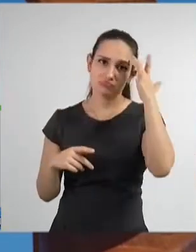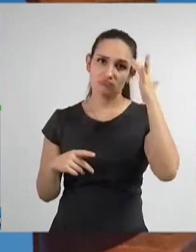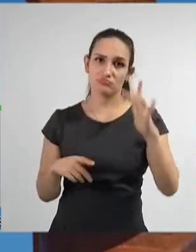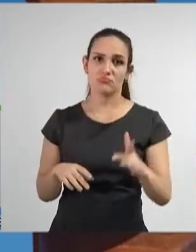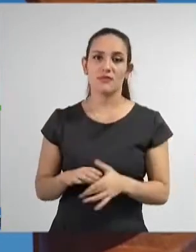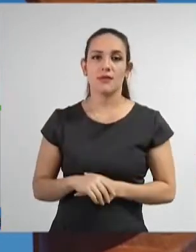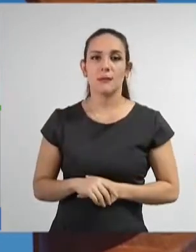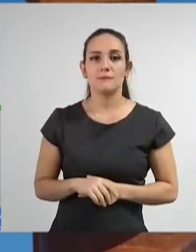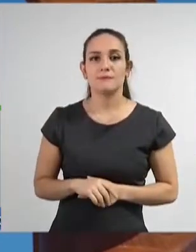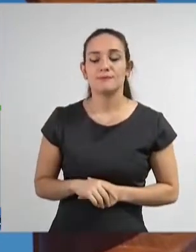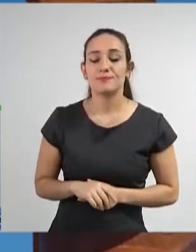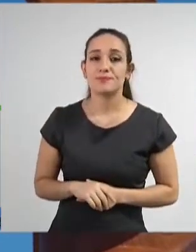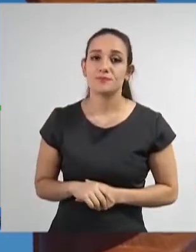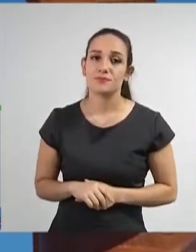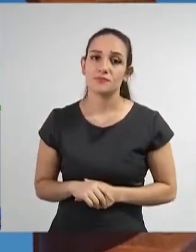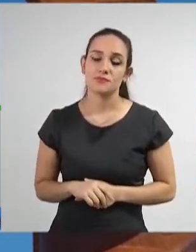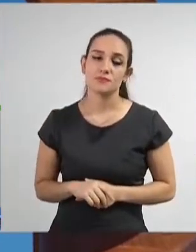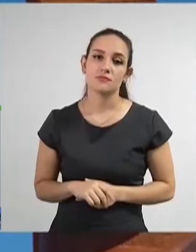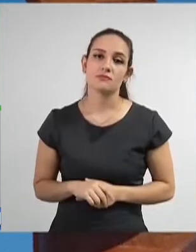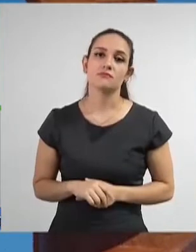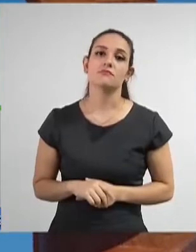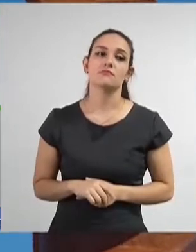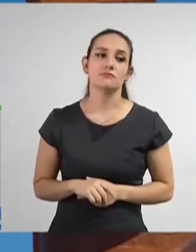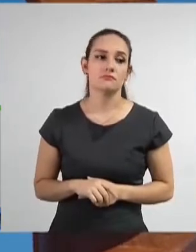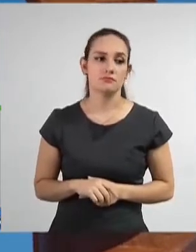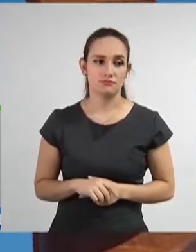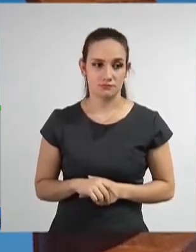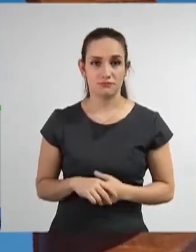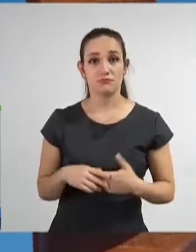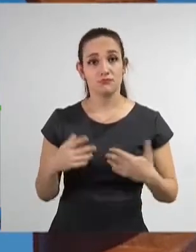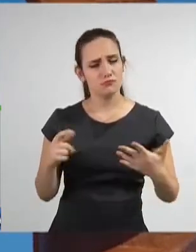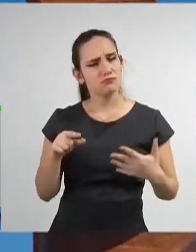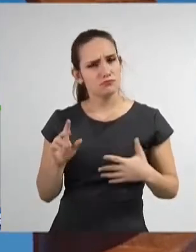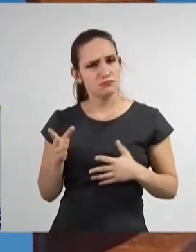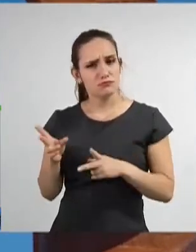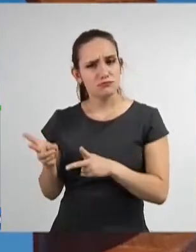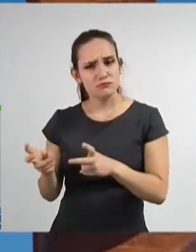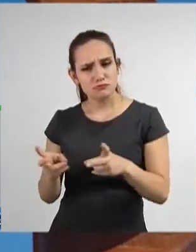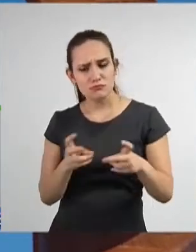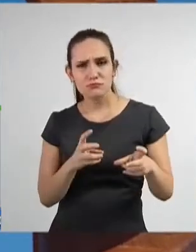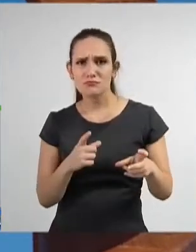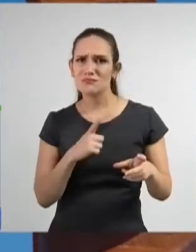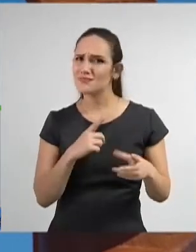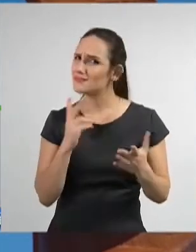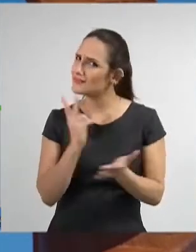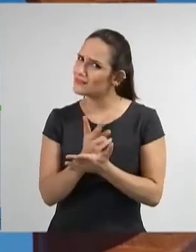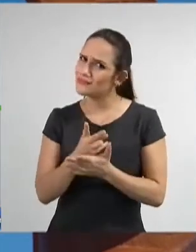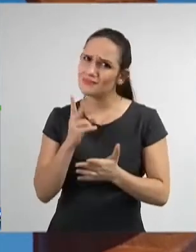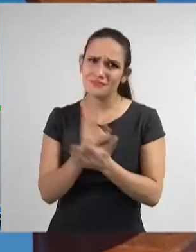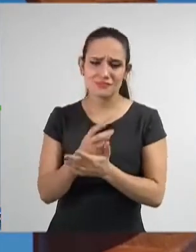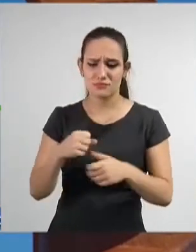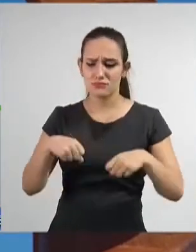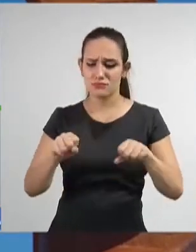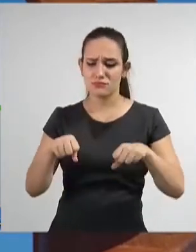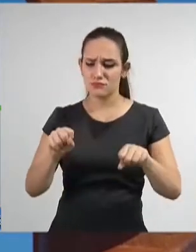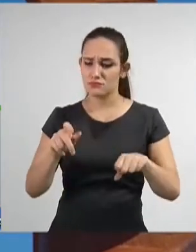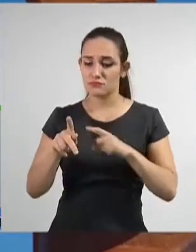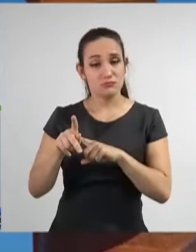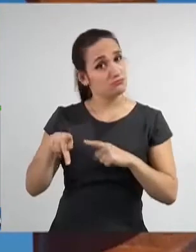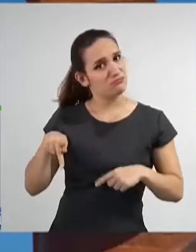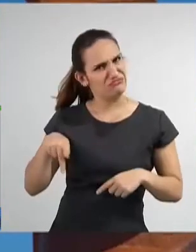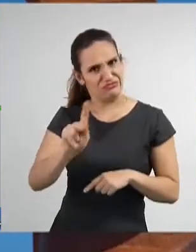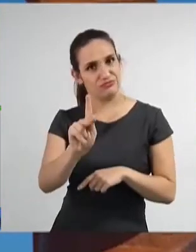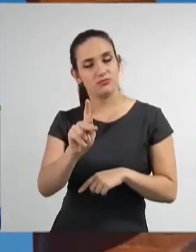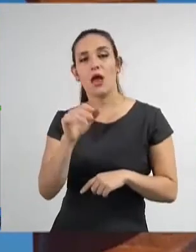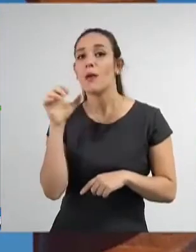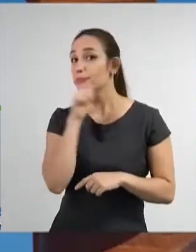Nós temos o envolvimento, como todos estão percebendo, de motos nos acidentes, que é um veículo rápido,